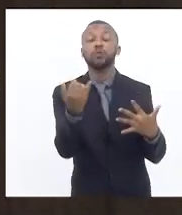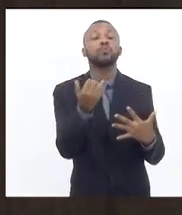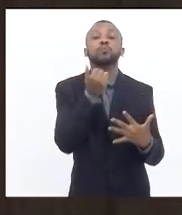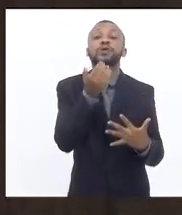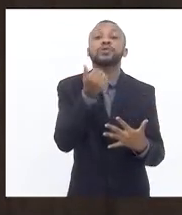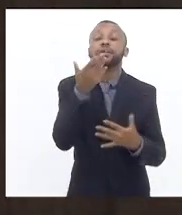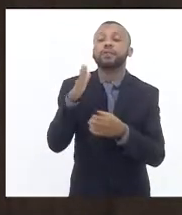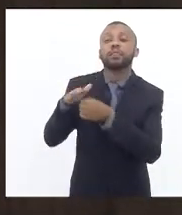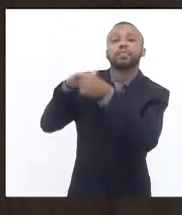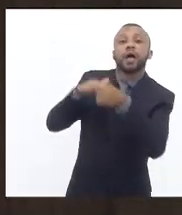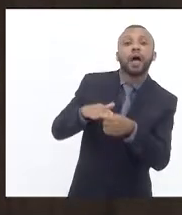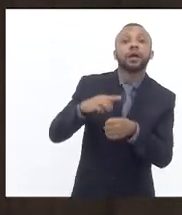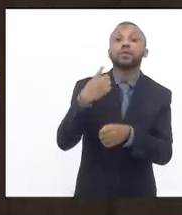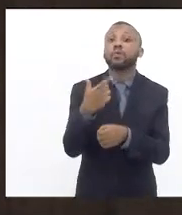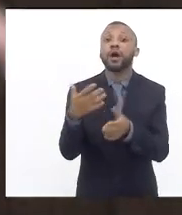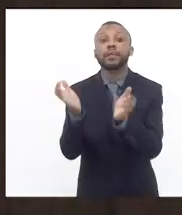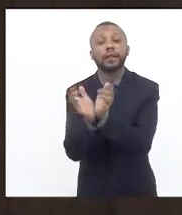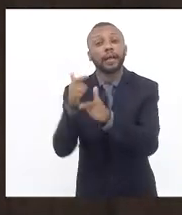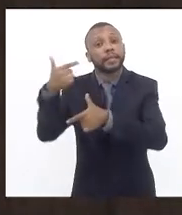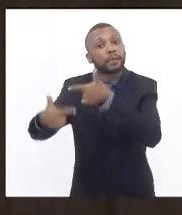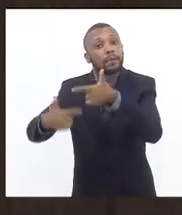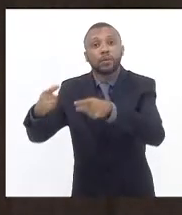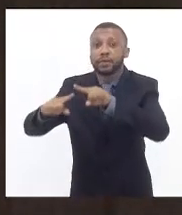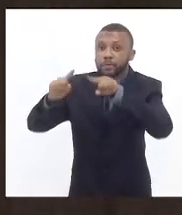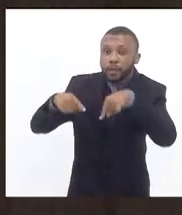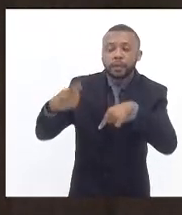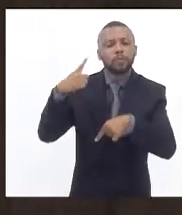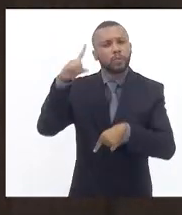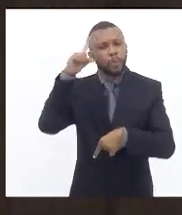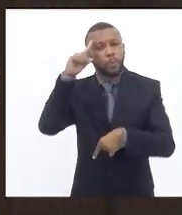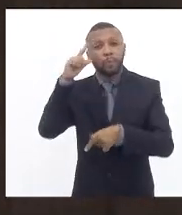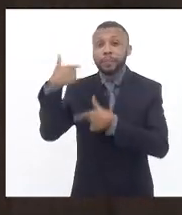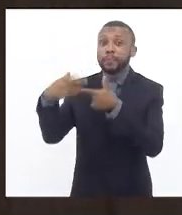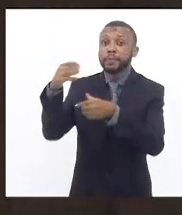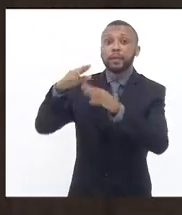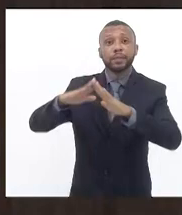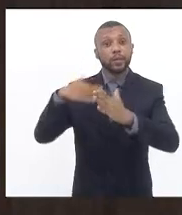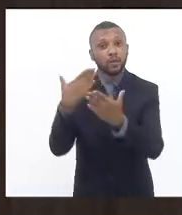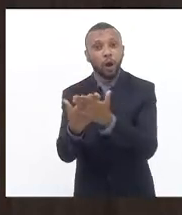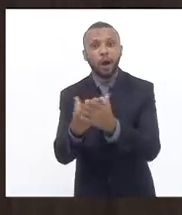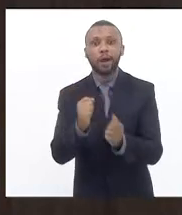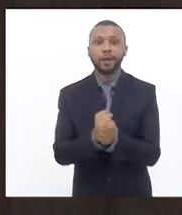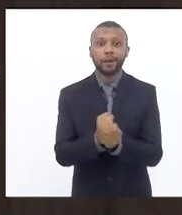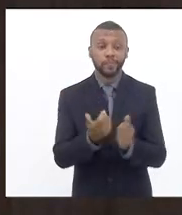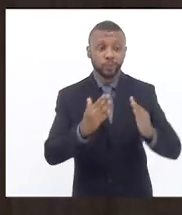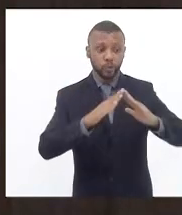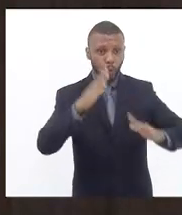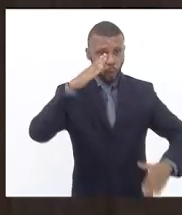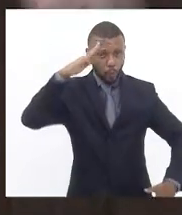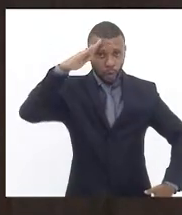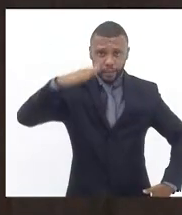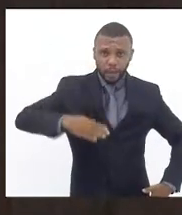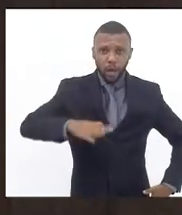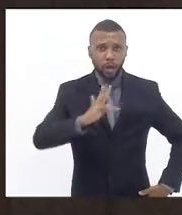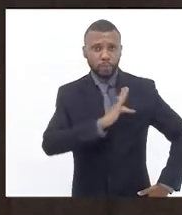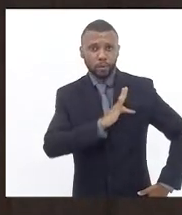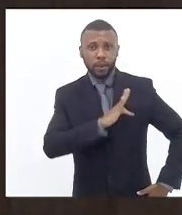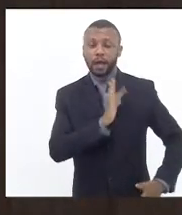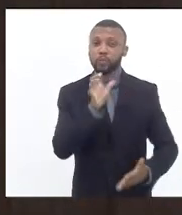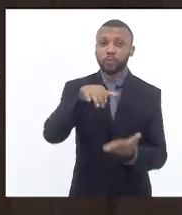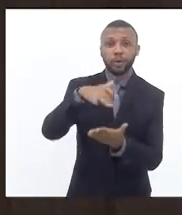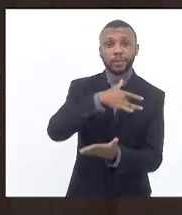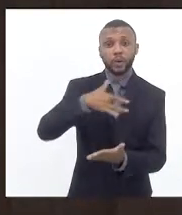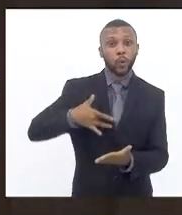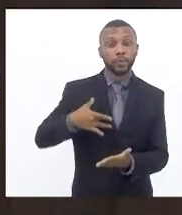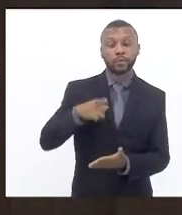pisotear e nós trabalhadores servidores estamos no cotidiano das escolas dos batalhões dos postos de saúde enquanto